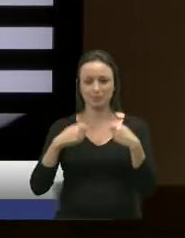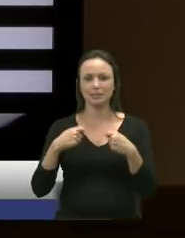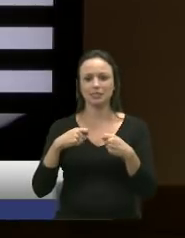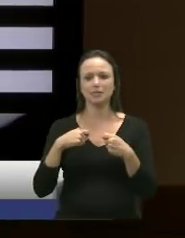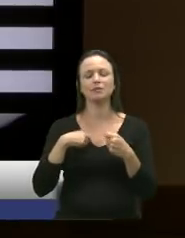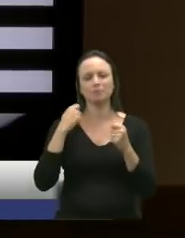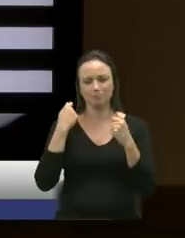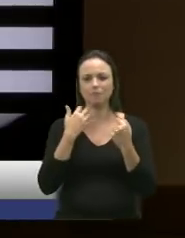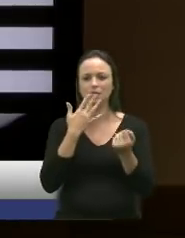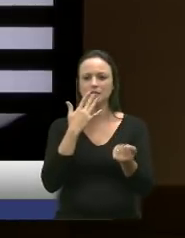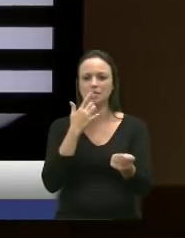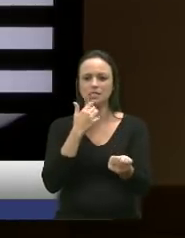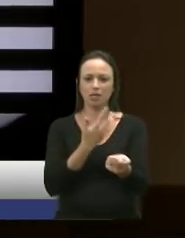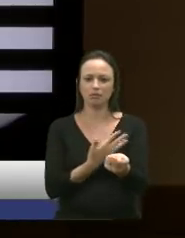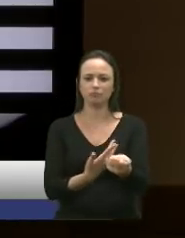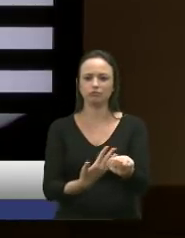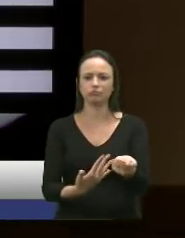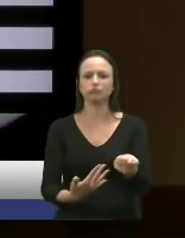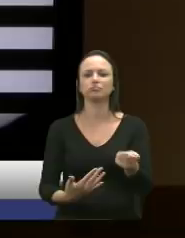próprio sangue.